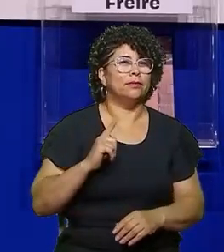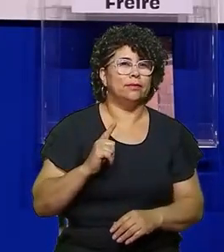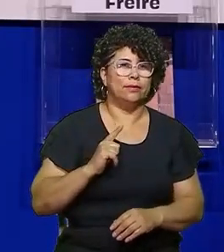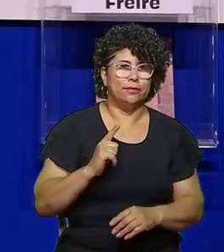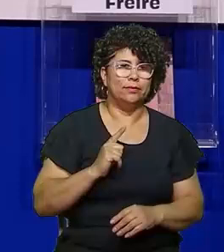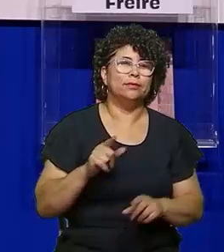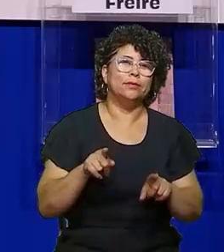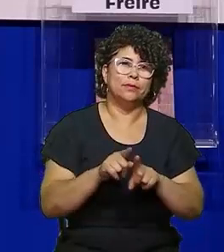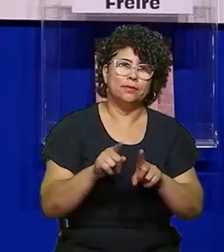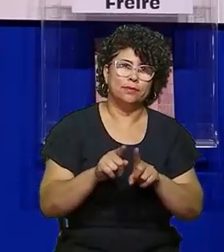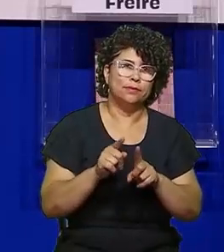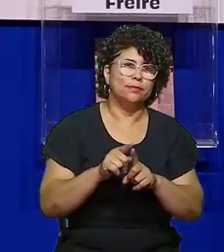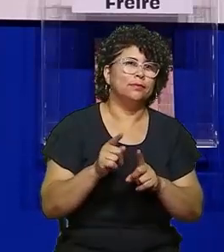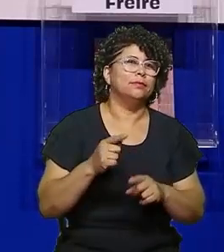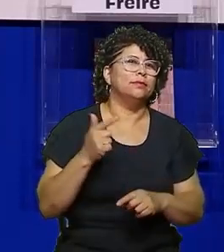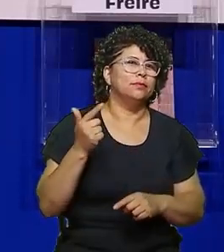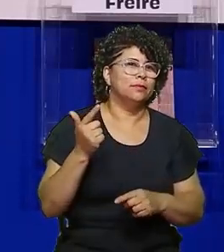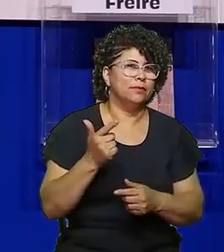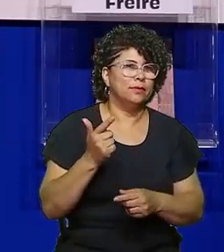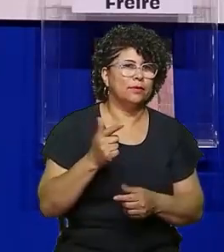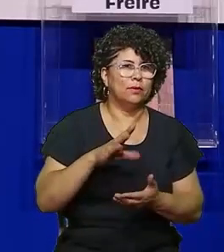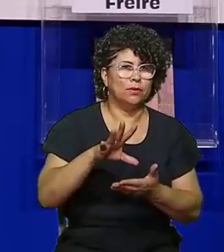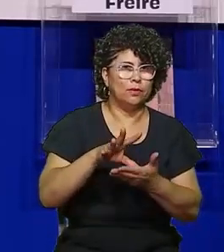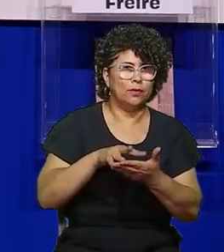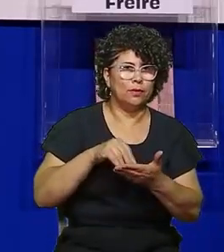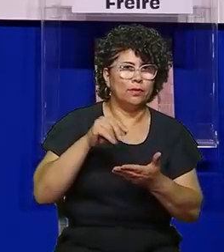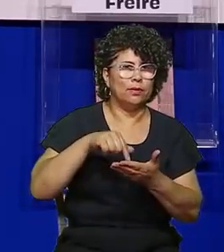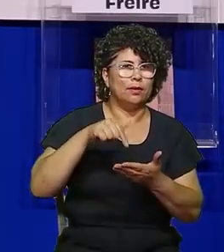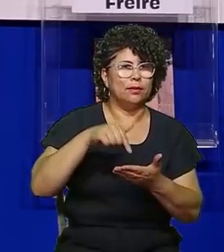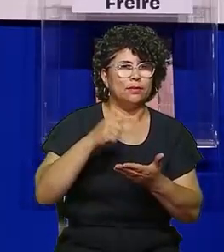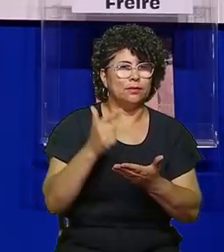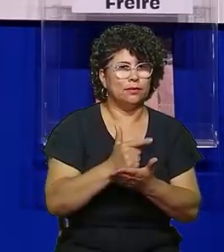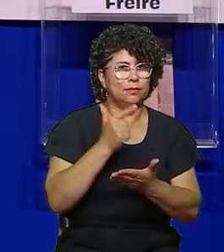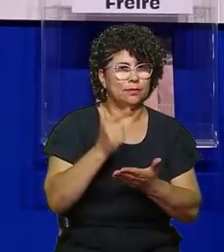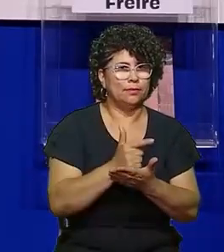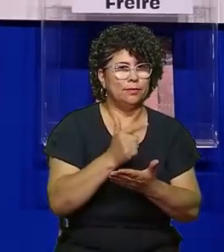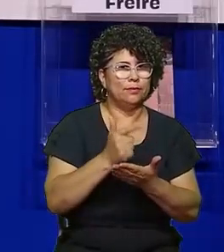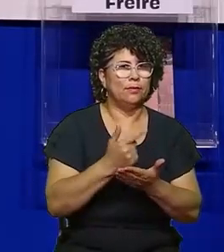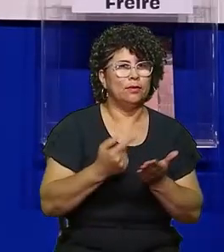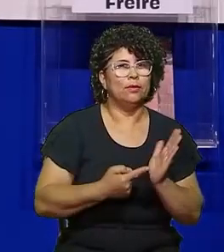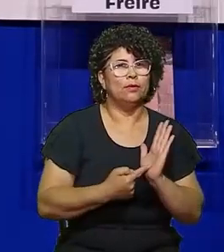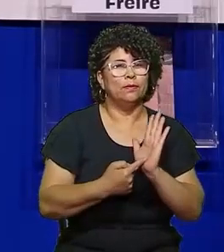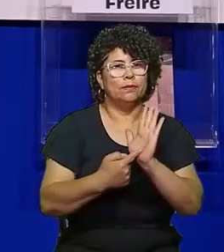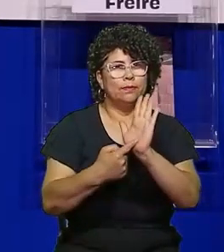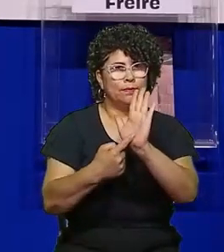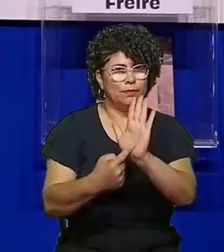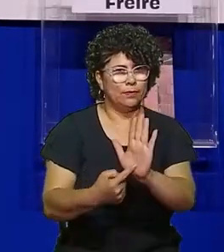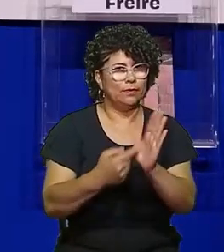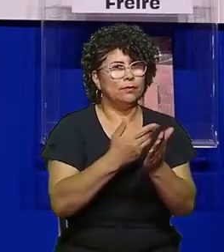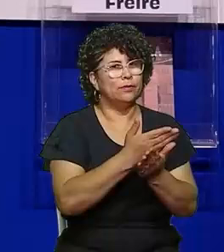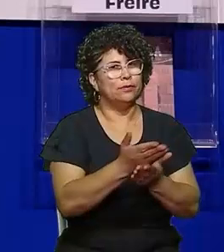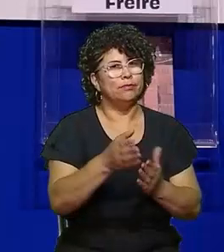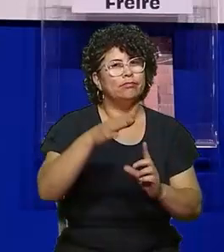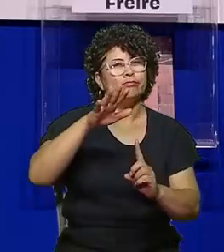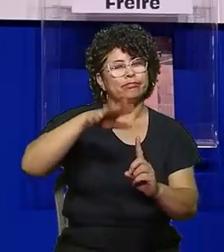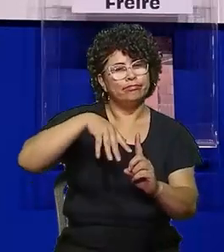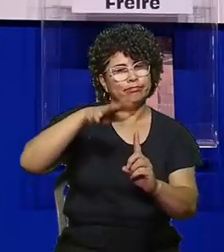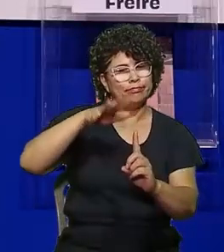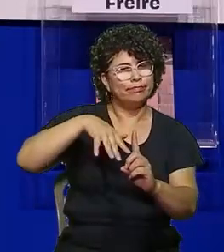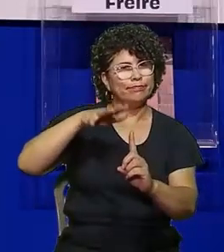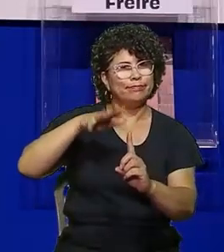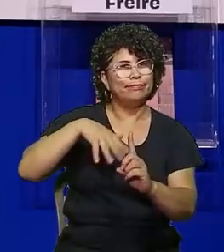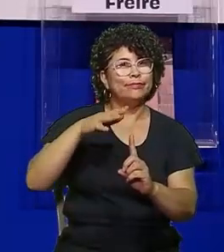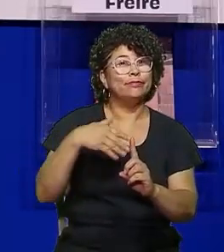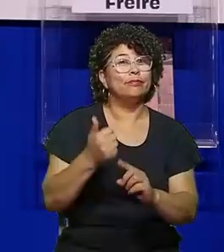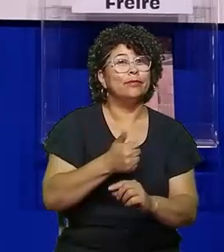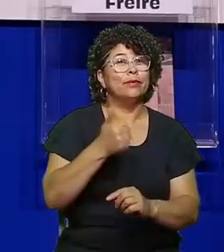de A Rosa do Povo. Então eu trouxe, como uma homenagem a vocês que aqui se encontram, esta um exemplar da